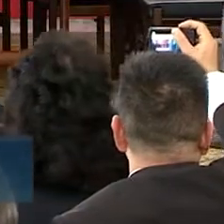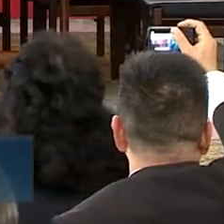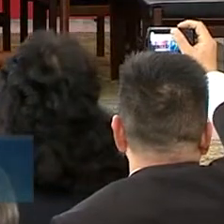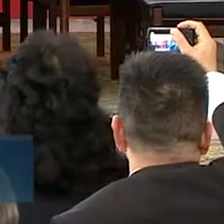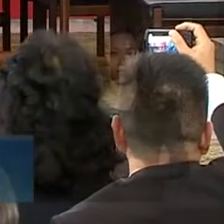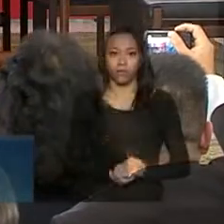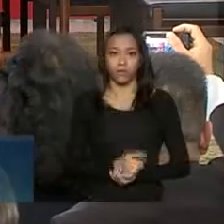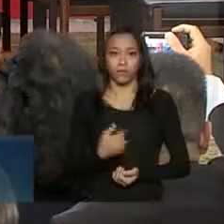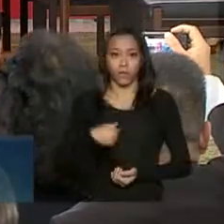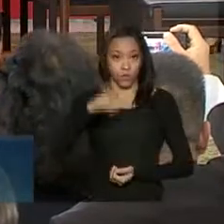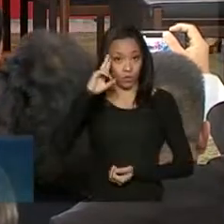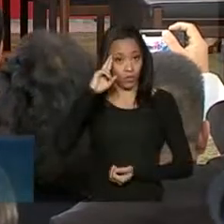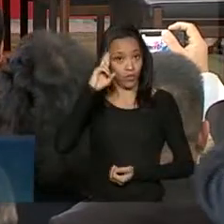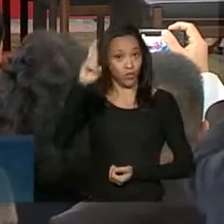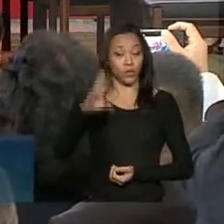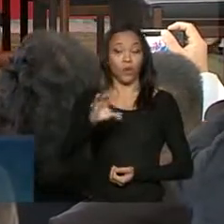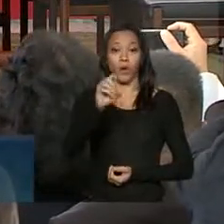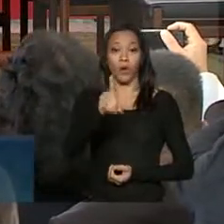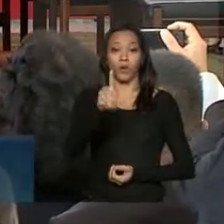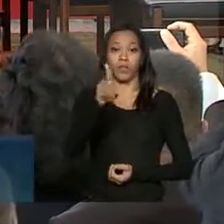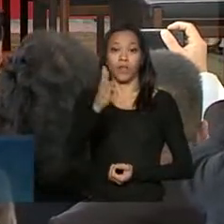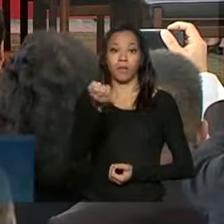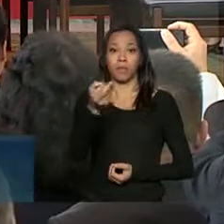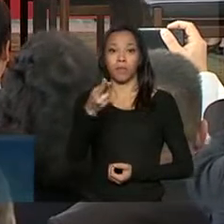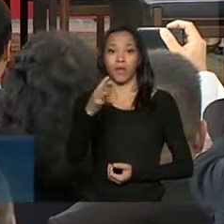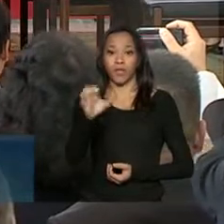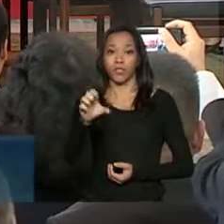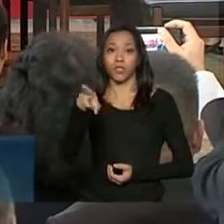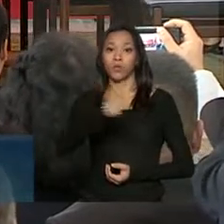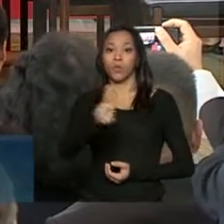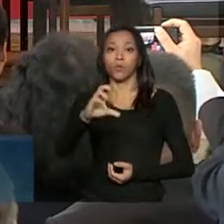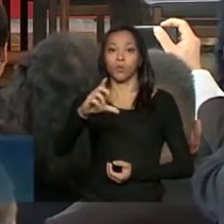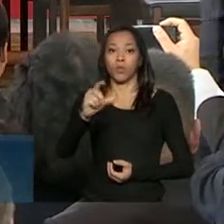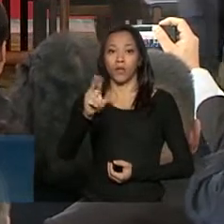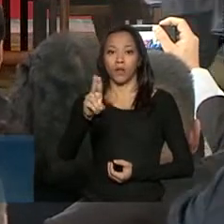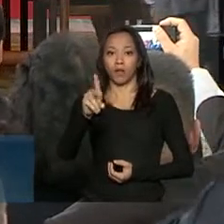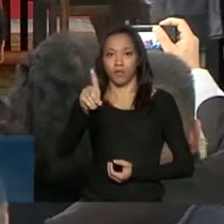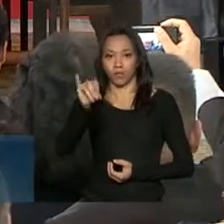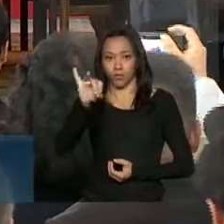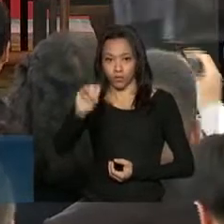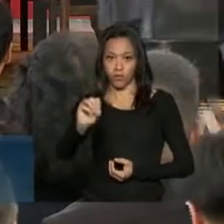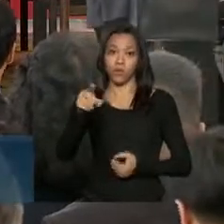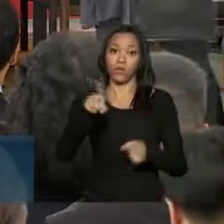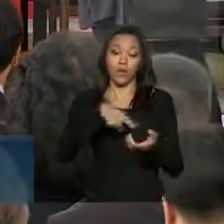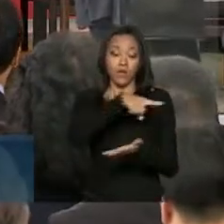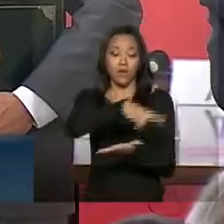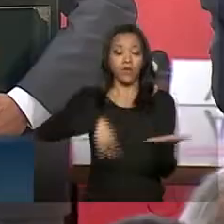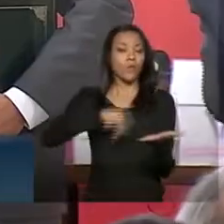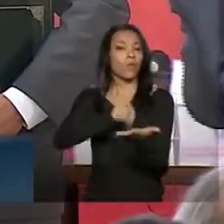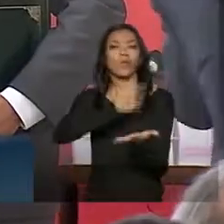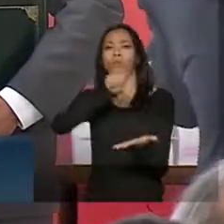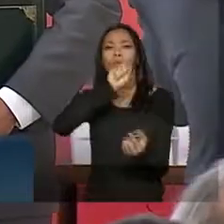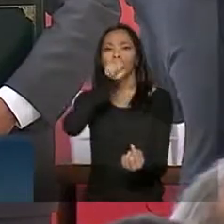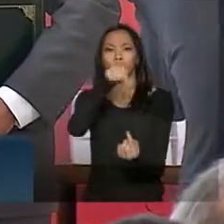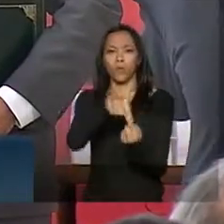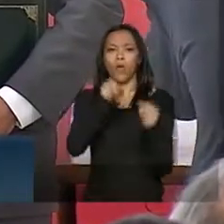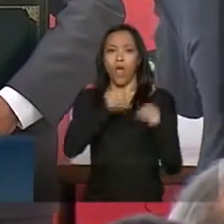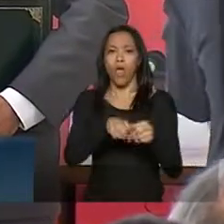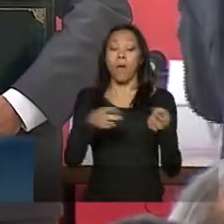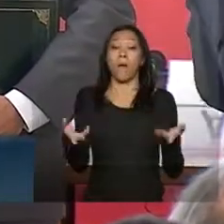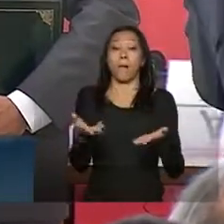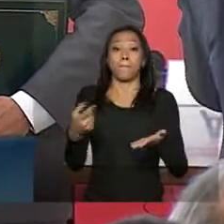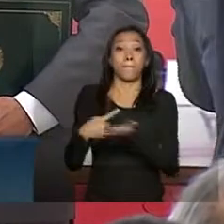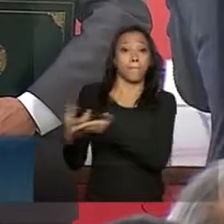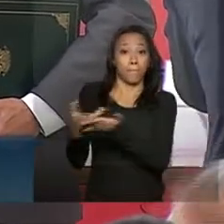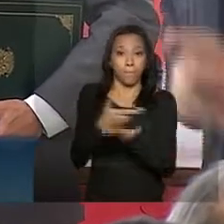o diretor da Odebrecht S.A., Cláudio Melo Filho. Memorando de entendimento para parceria